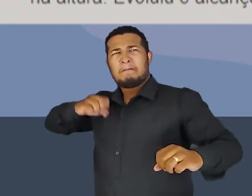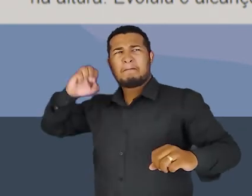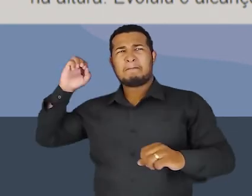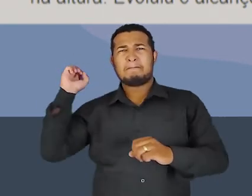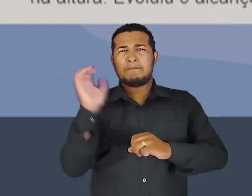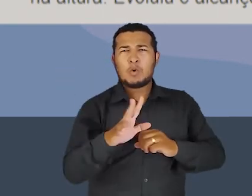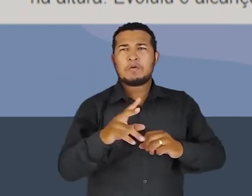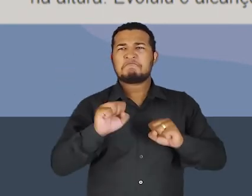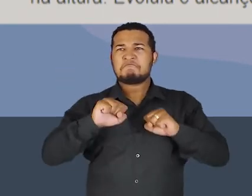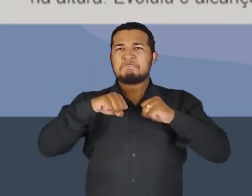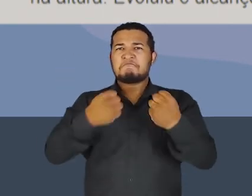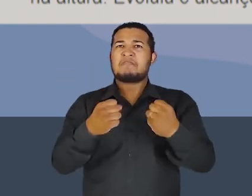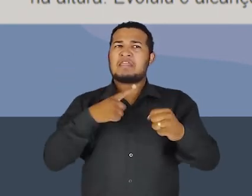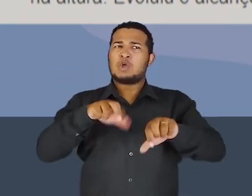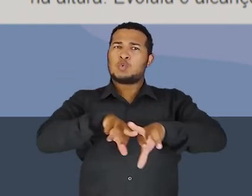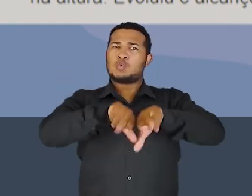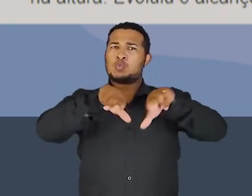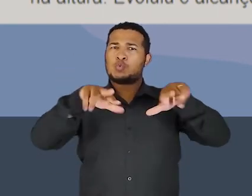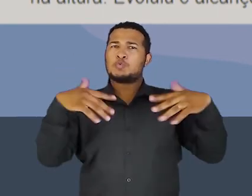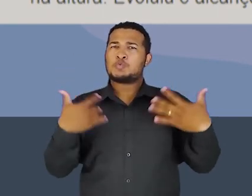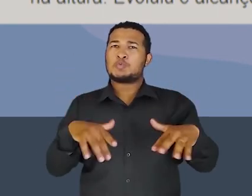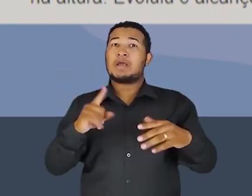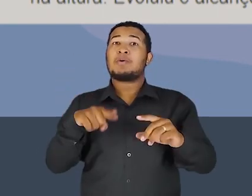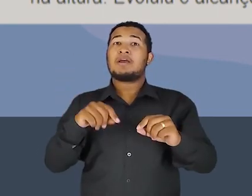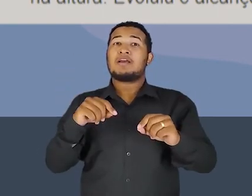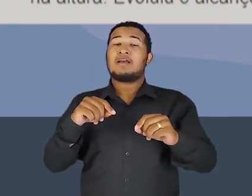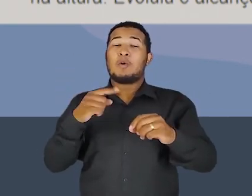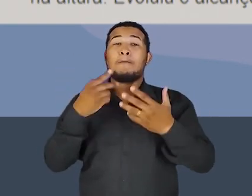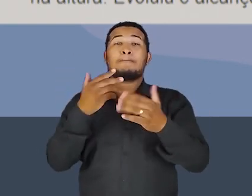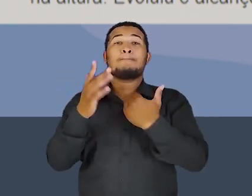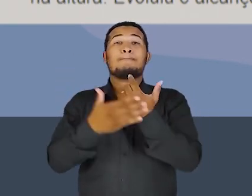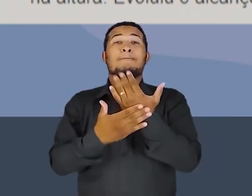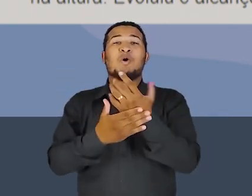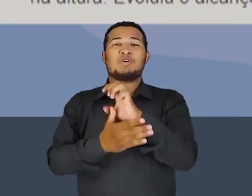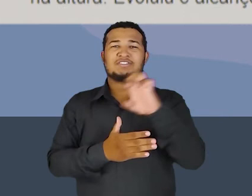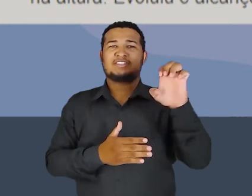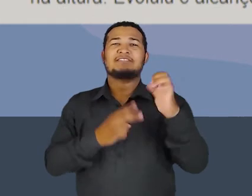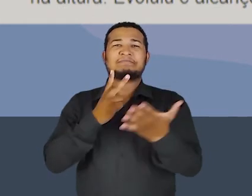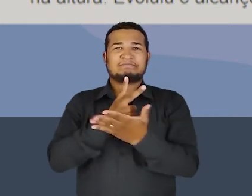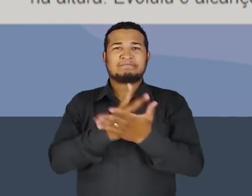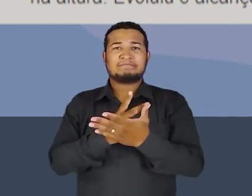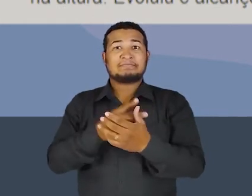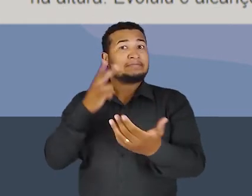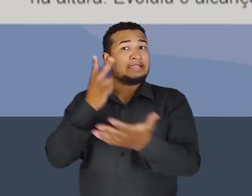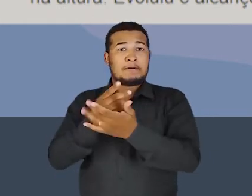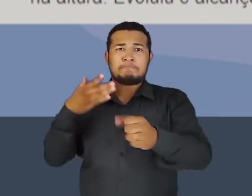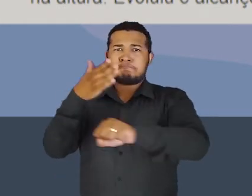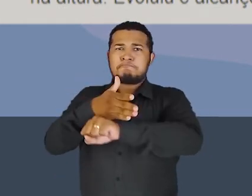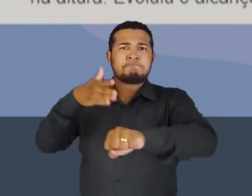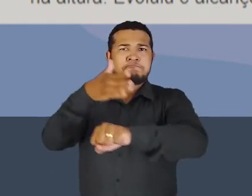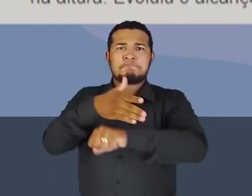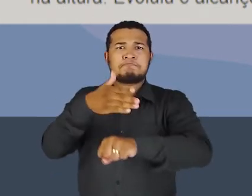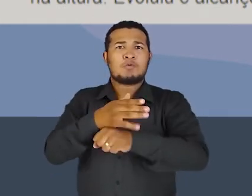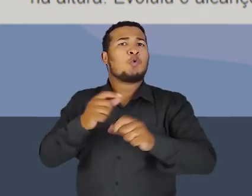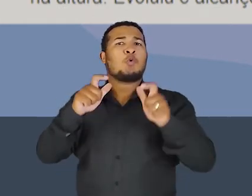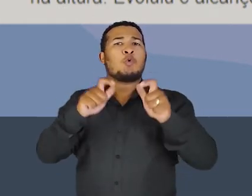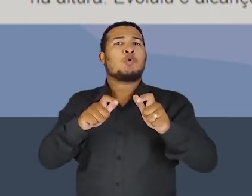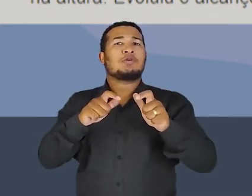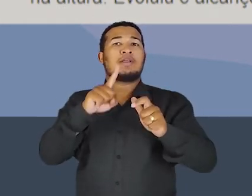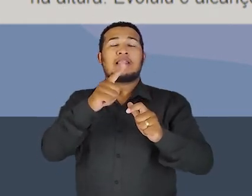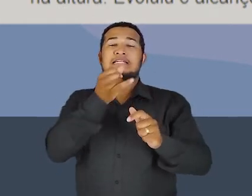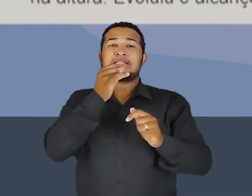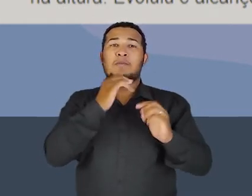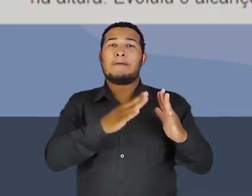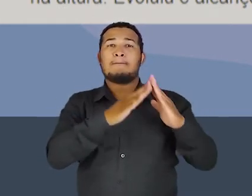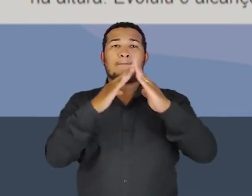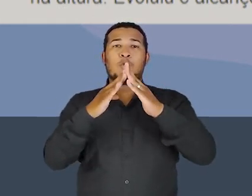esforçava e apresentava um diferencial. Era canhota. Vibrante e participativa, a Lê morava no Morro de Cobi de